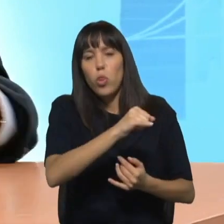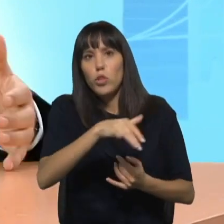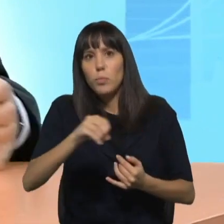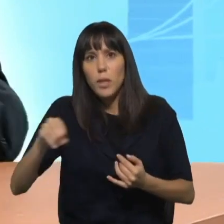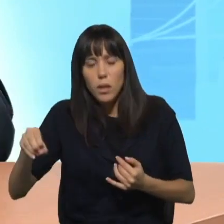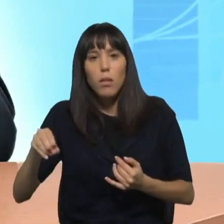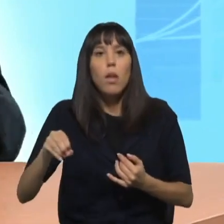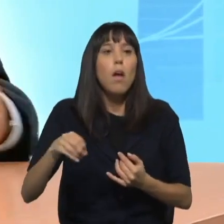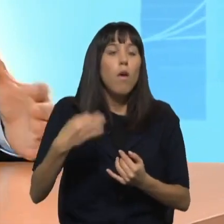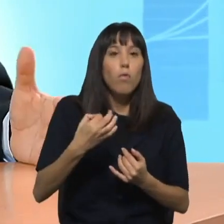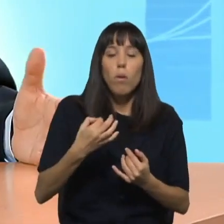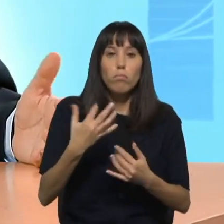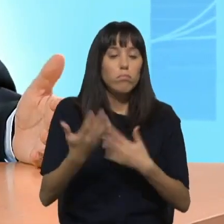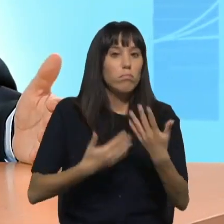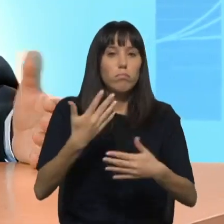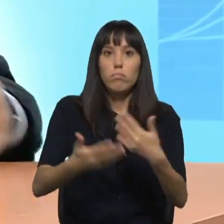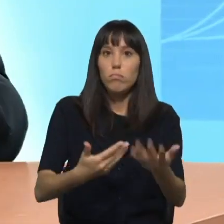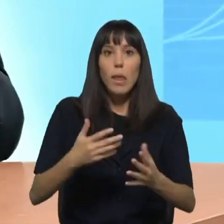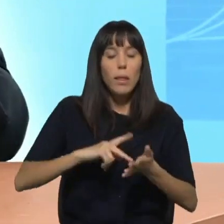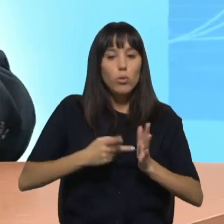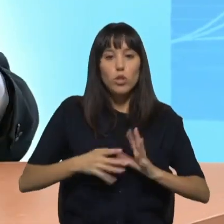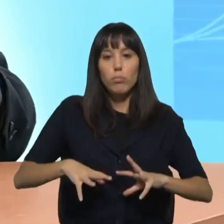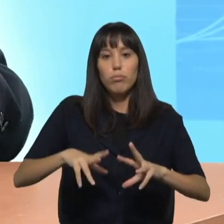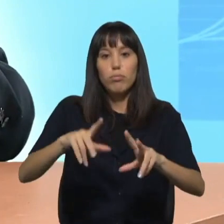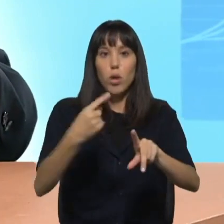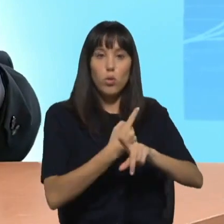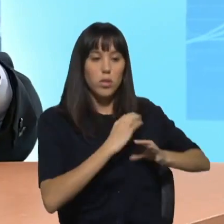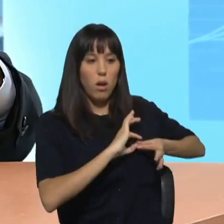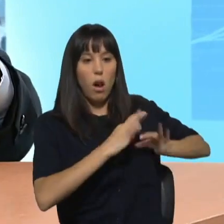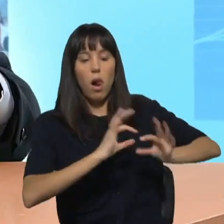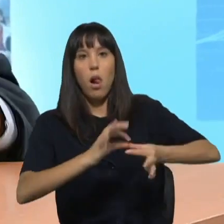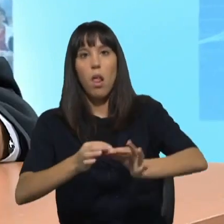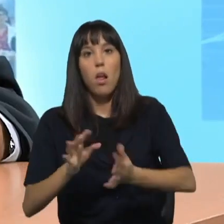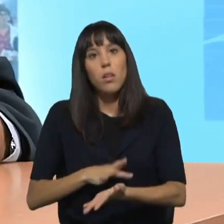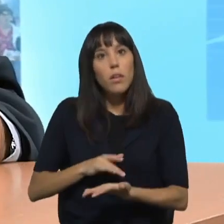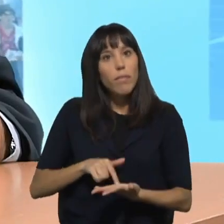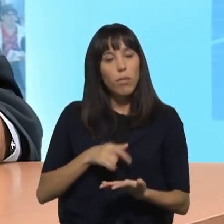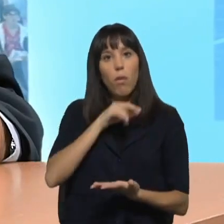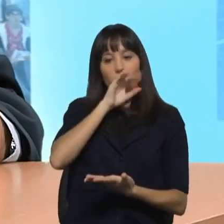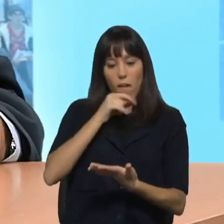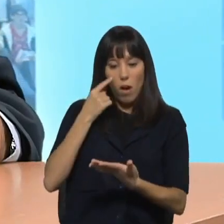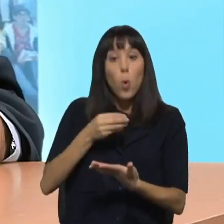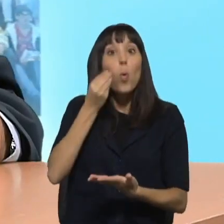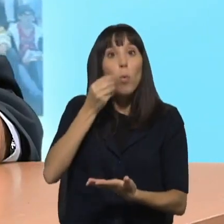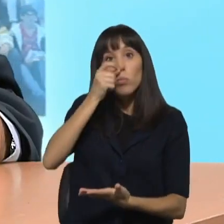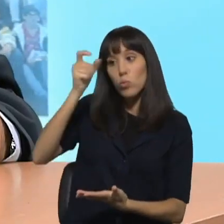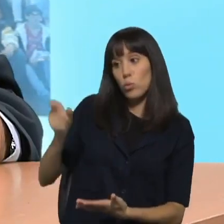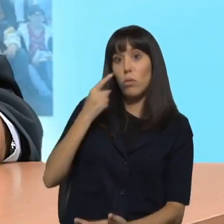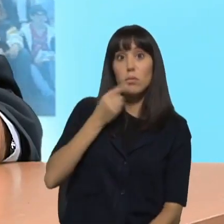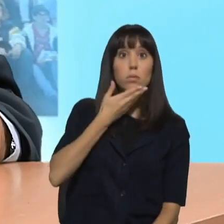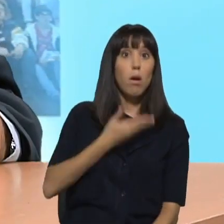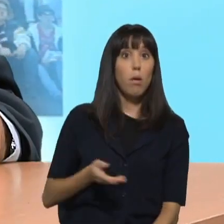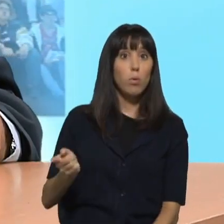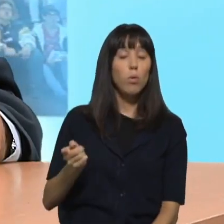o desenvolvimento tecnológico. Há aqui toda uma data e este livro ajuda-nos a perceber como é que um homem sábio consegue viver